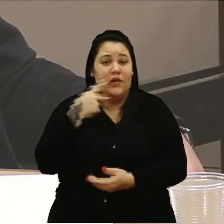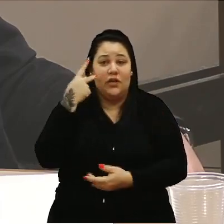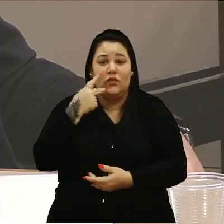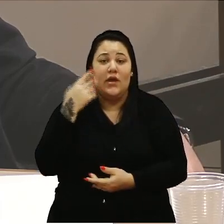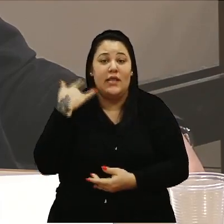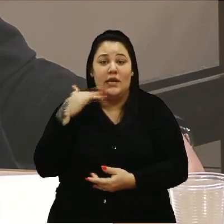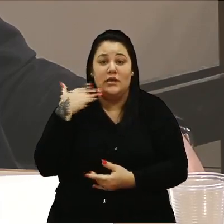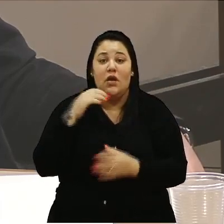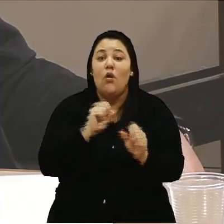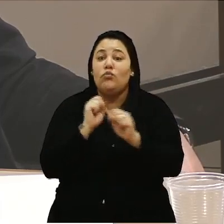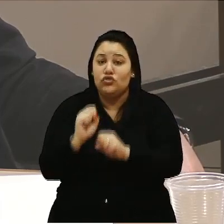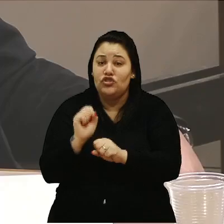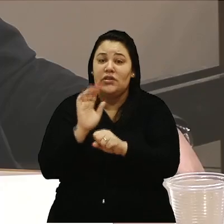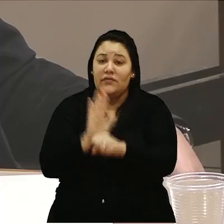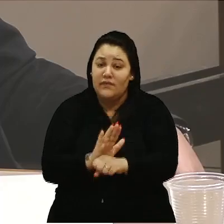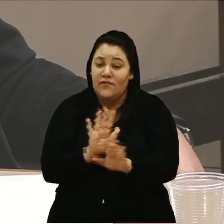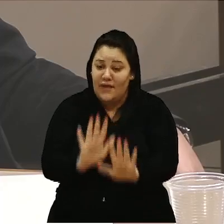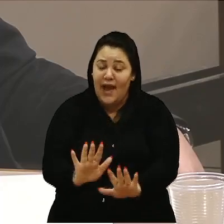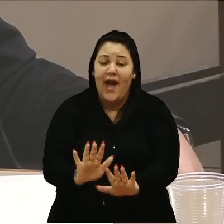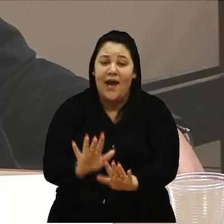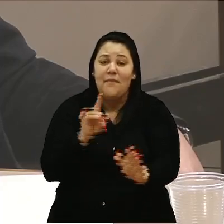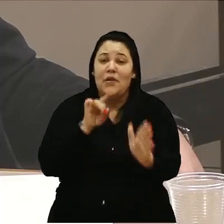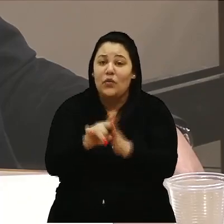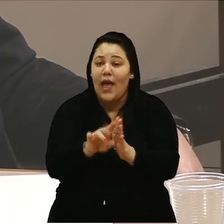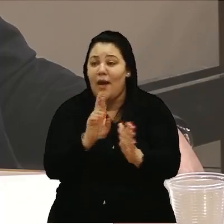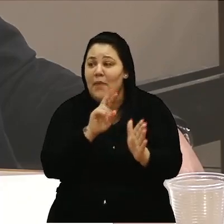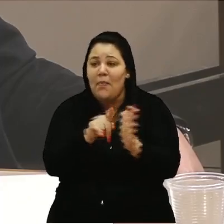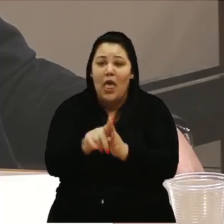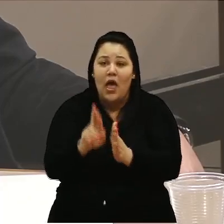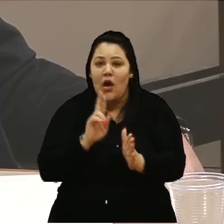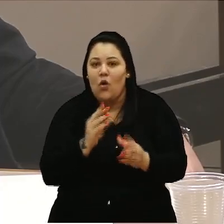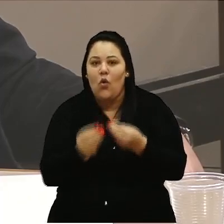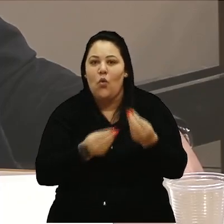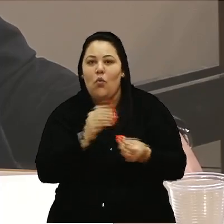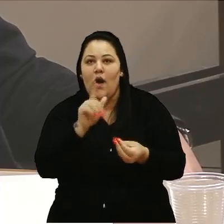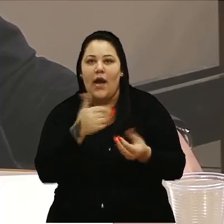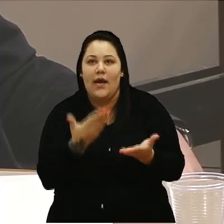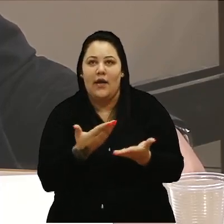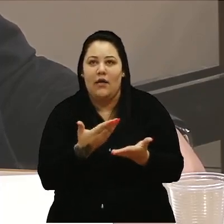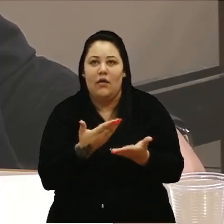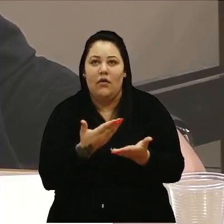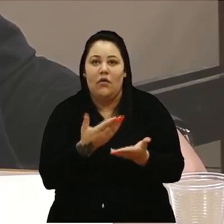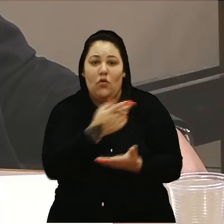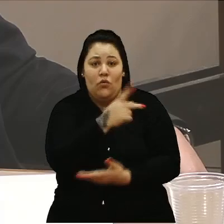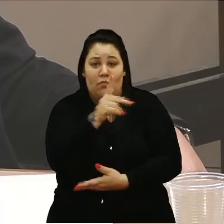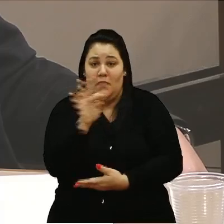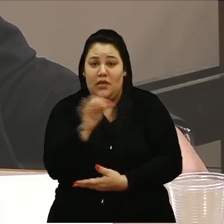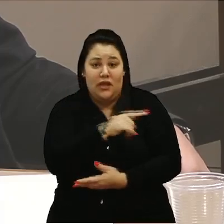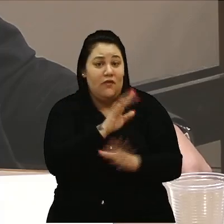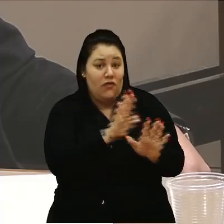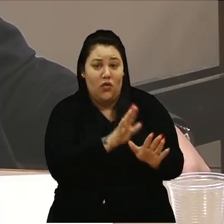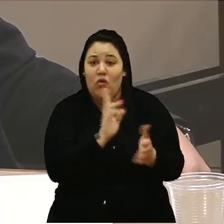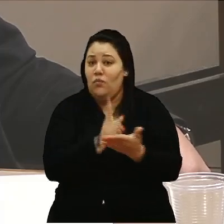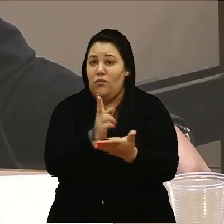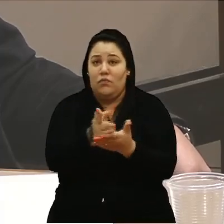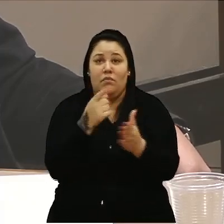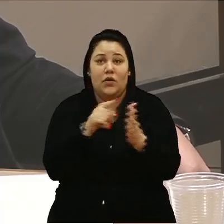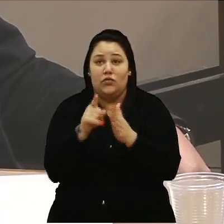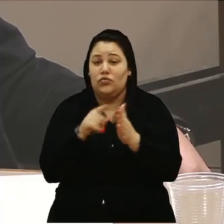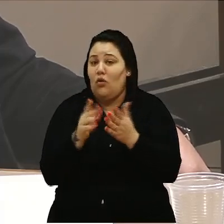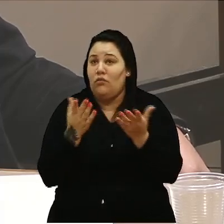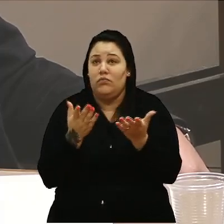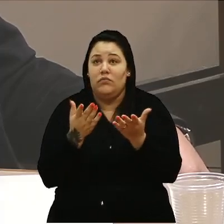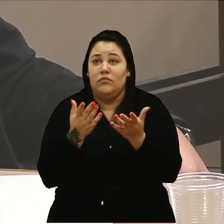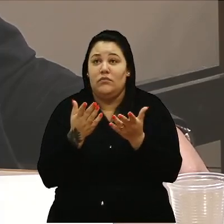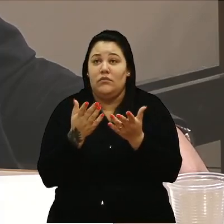aqui confrontado, questionado como ficou. O Marco, que é petista, estava aí, ficou aí, questionou e fez a palavra dele e